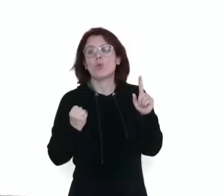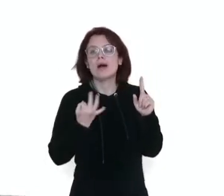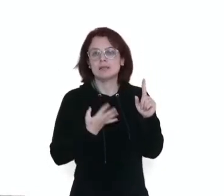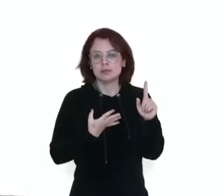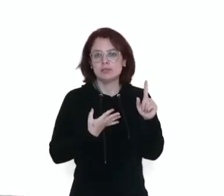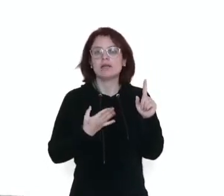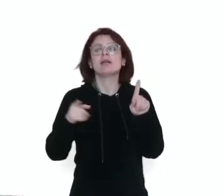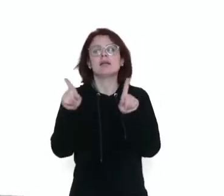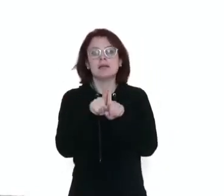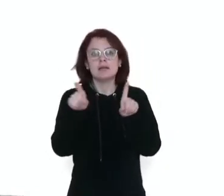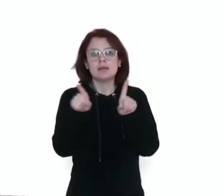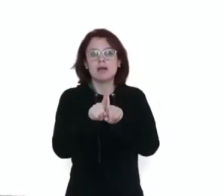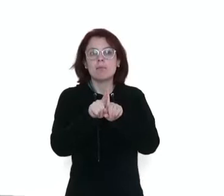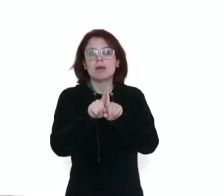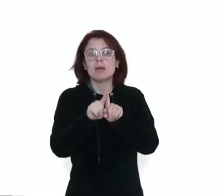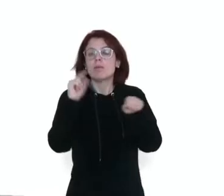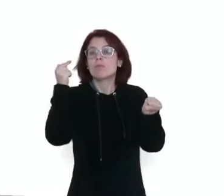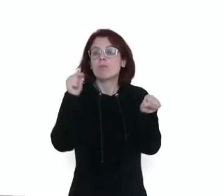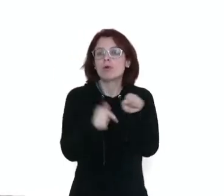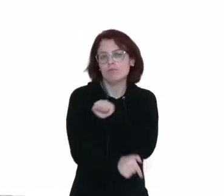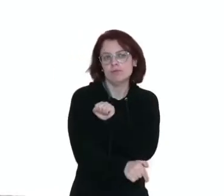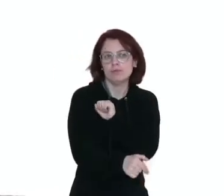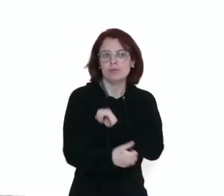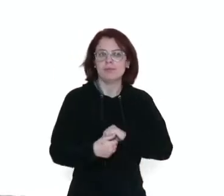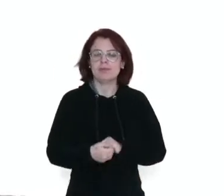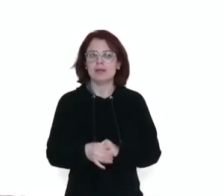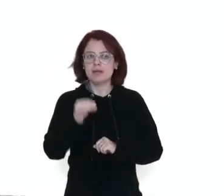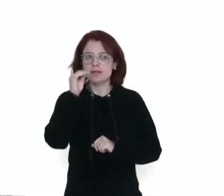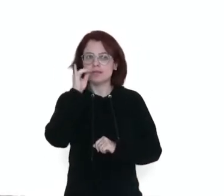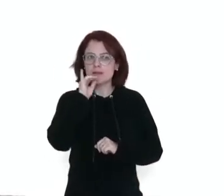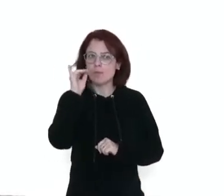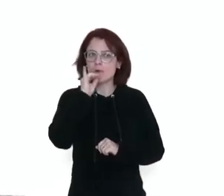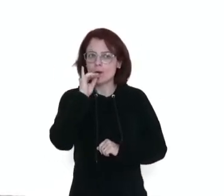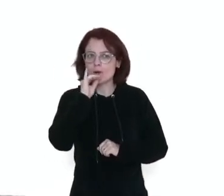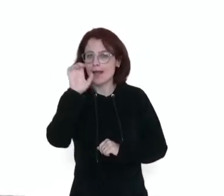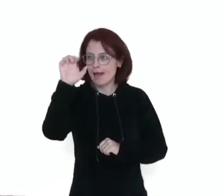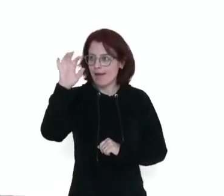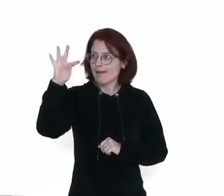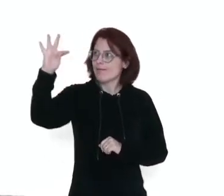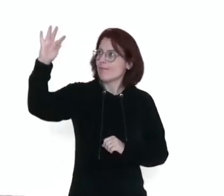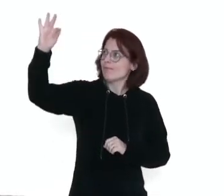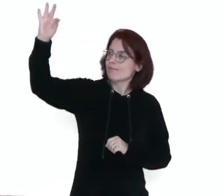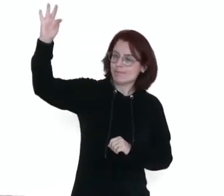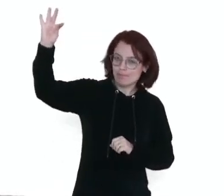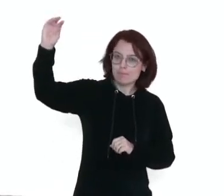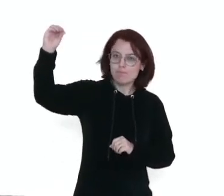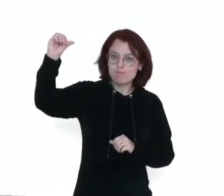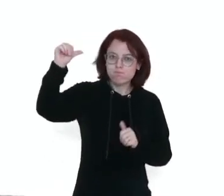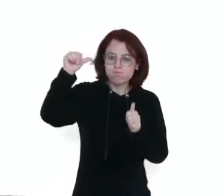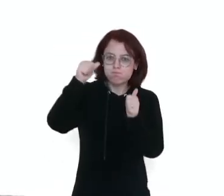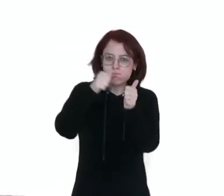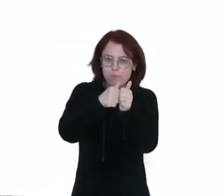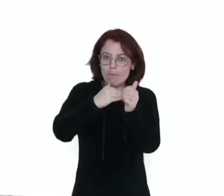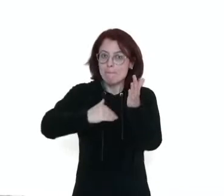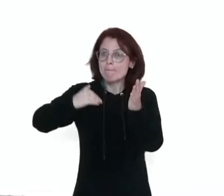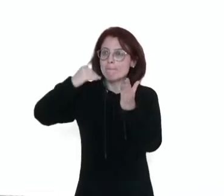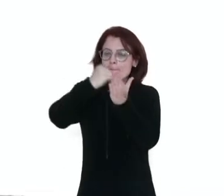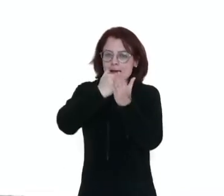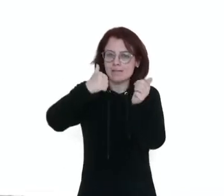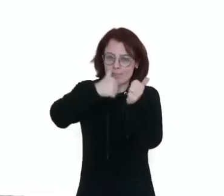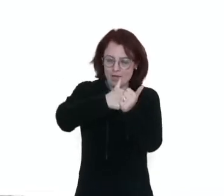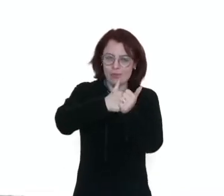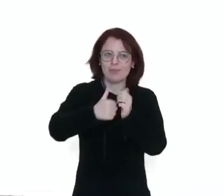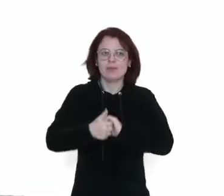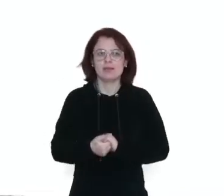os alienígenas estavam cada vez mais próximos de nós. Quantidade, eles queriam realizar